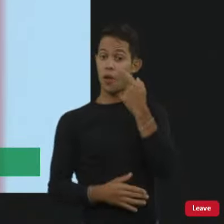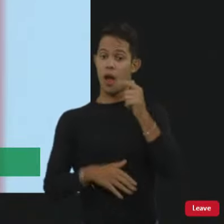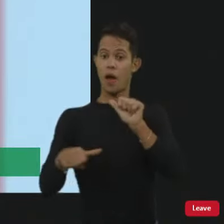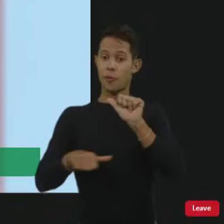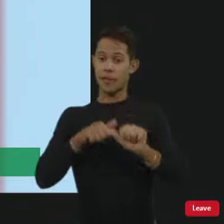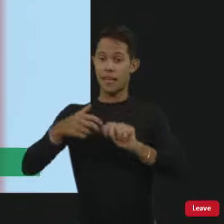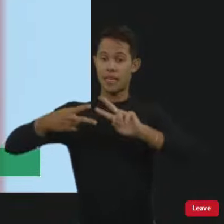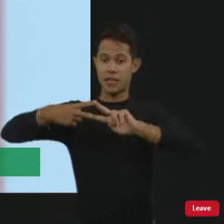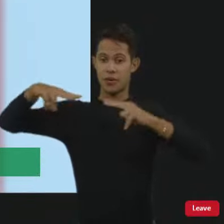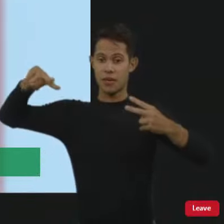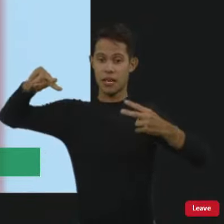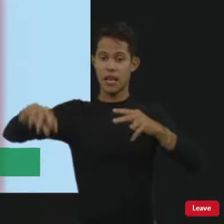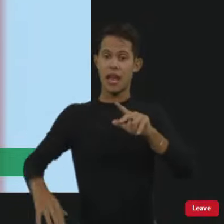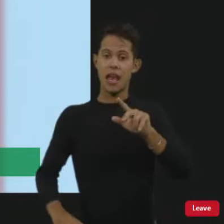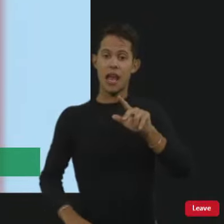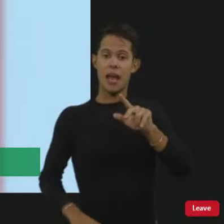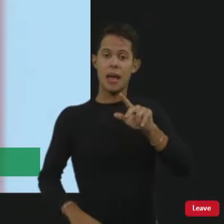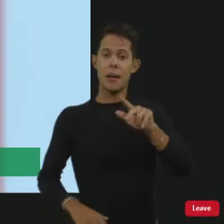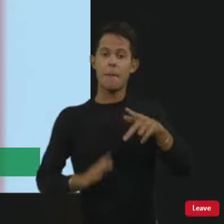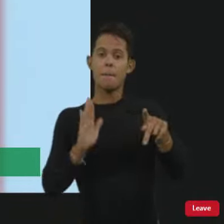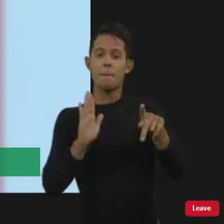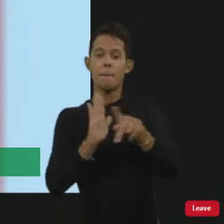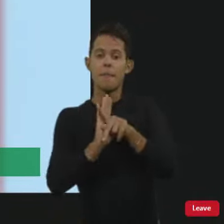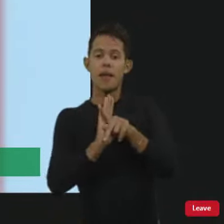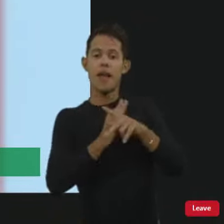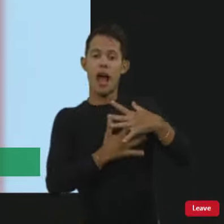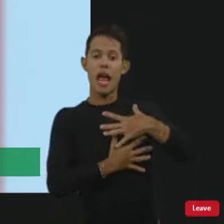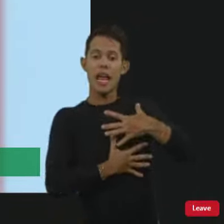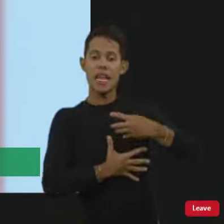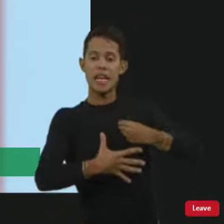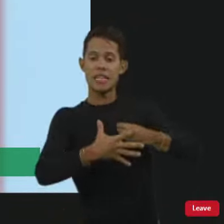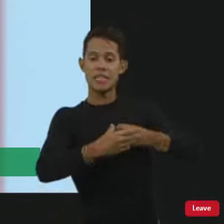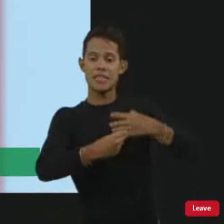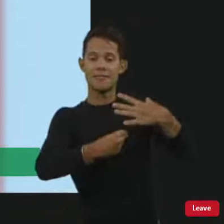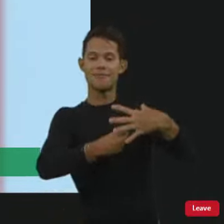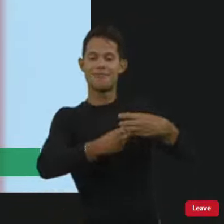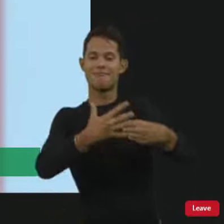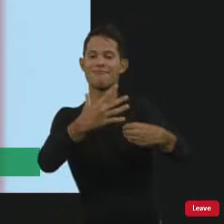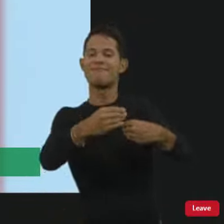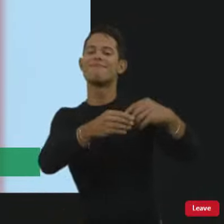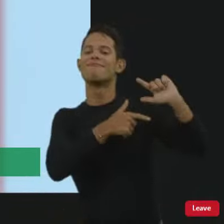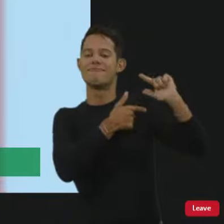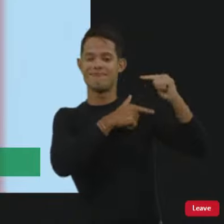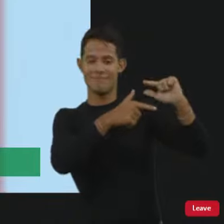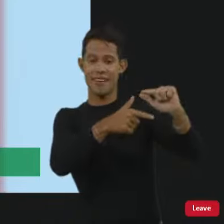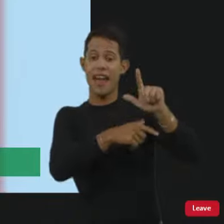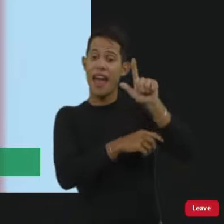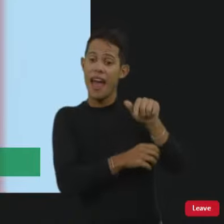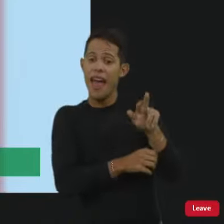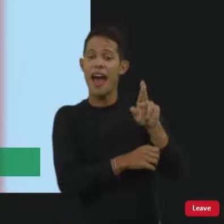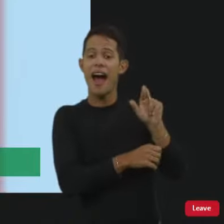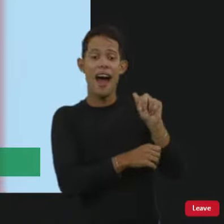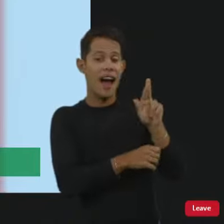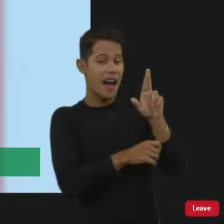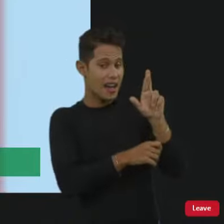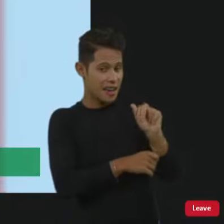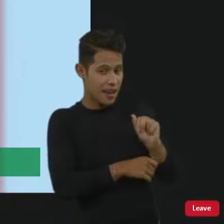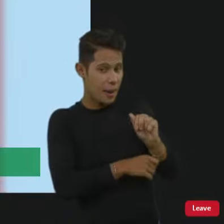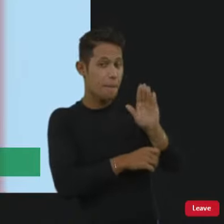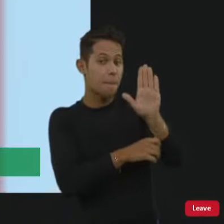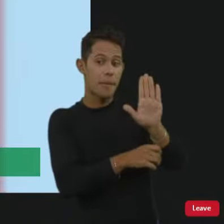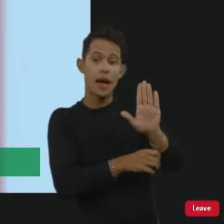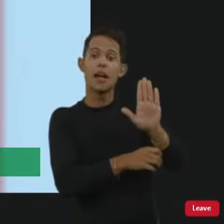uma herança autossômica dominante. E aí que está o problema. Ela é rara, mas existe uma grande